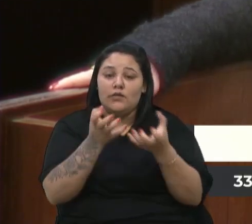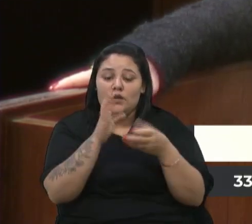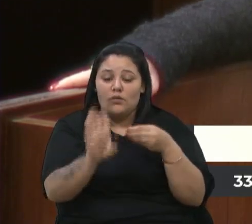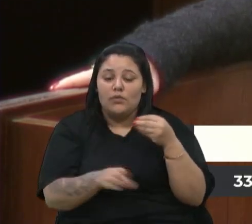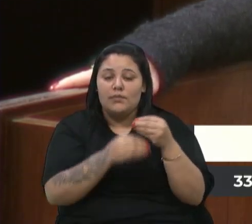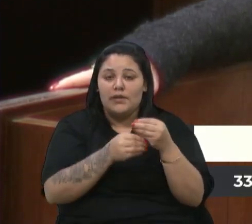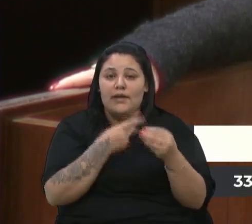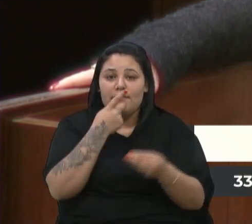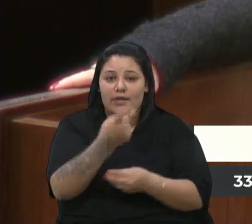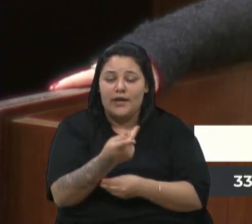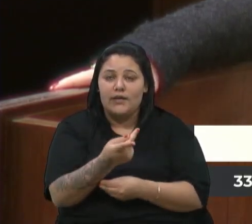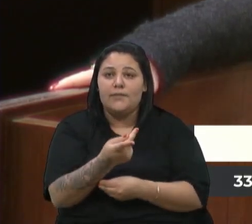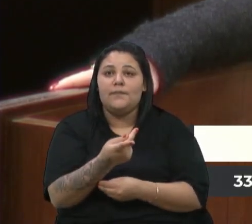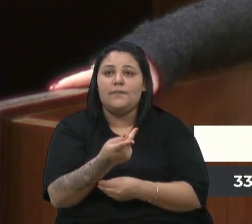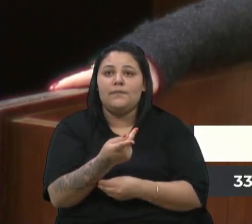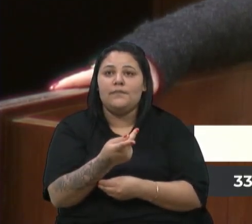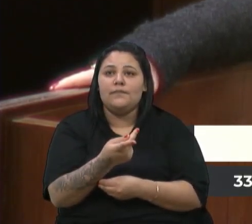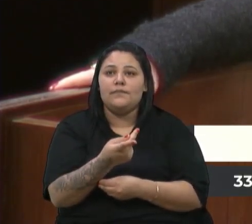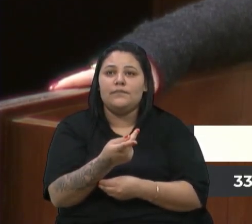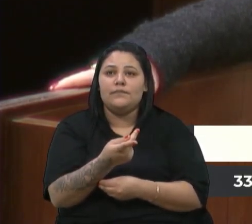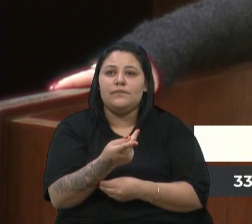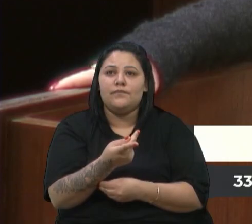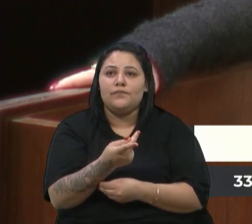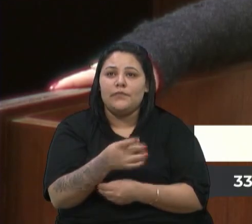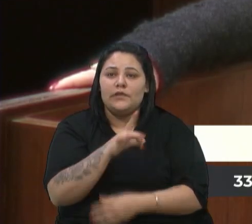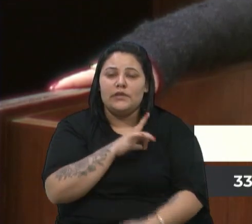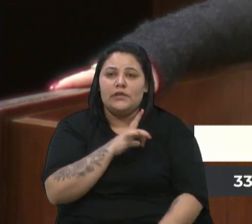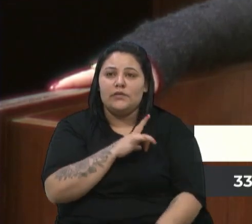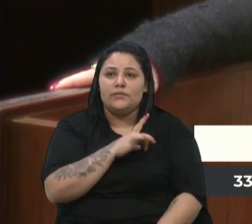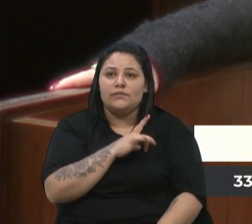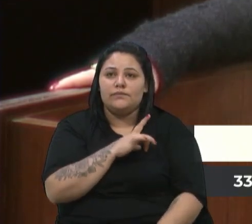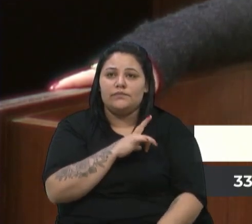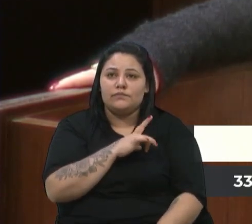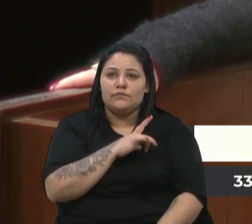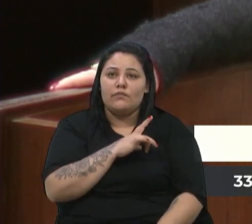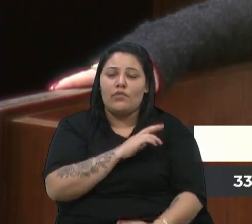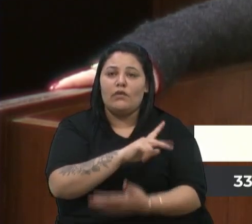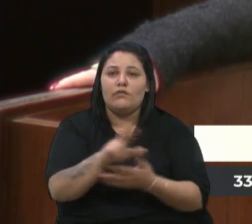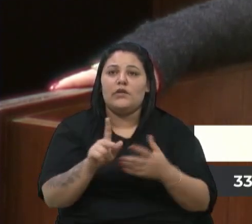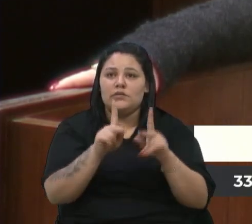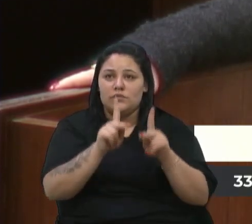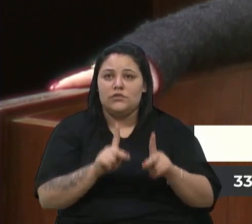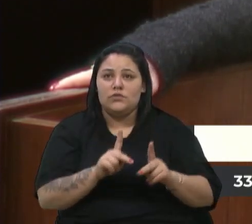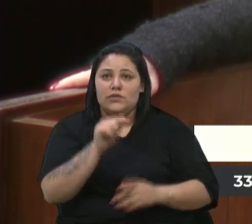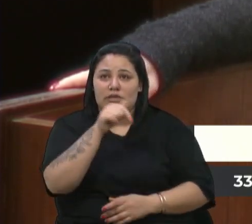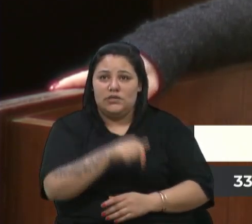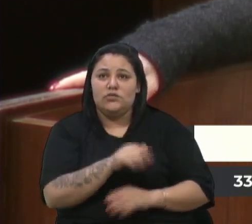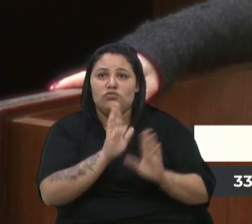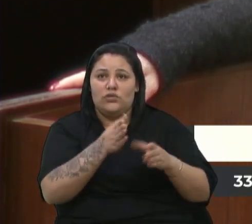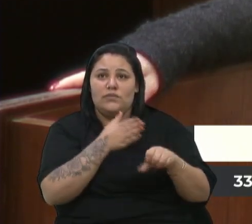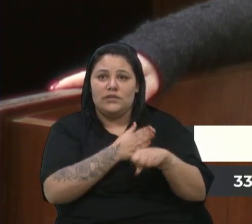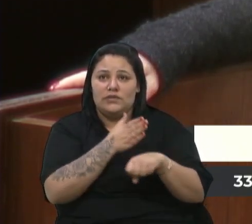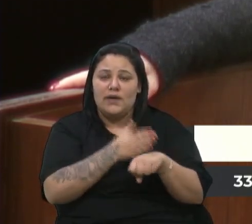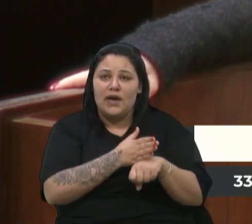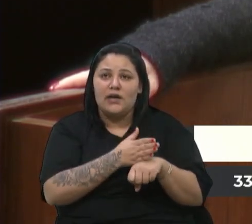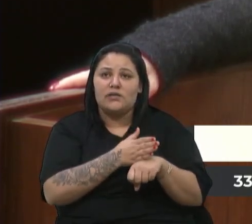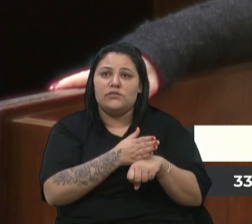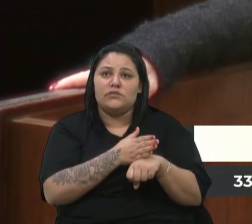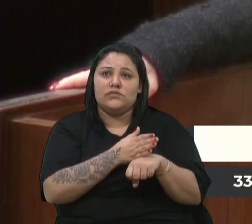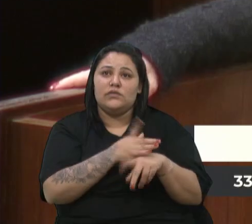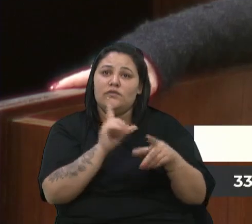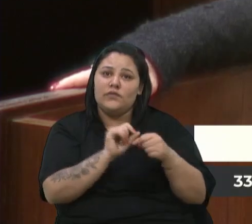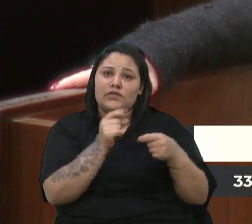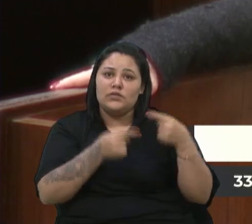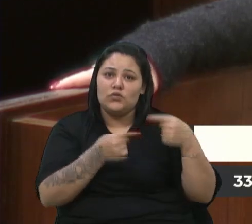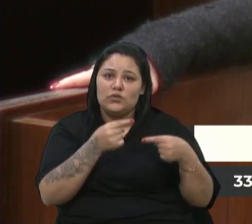colocar que houve, né, e várias pessoas aqui participaram, se fez, acho que o debate aqui